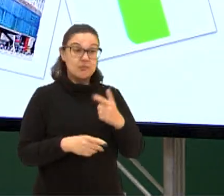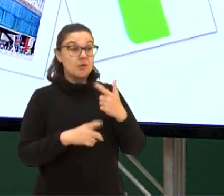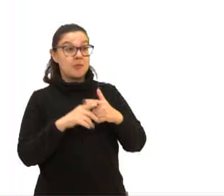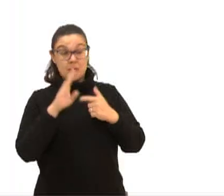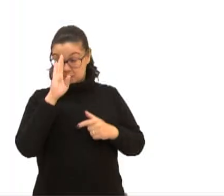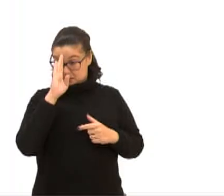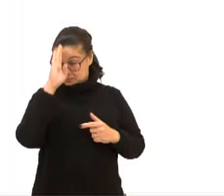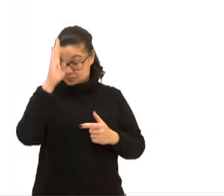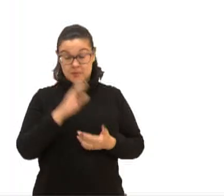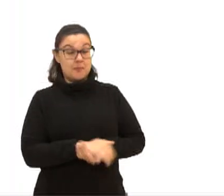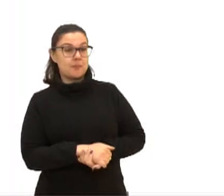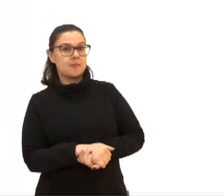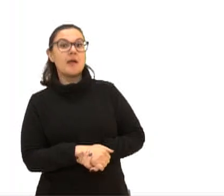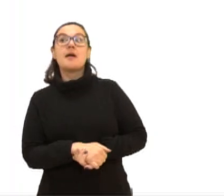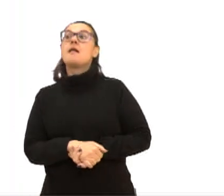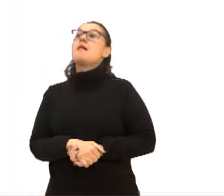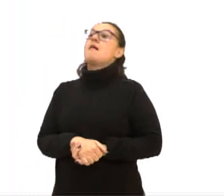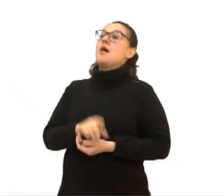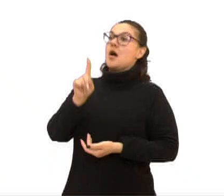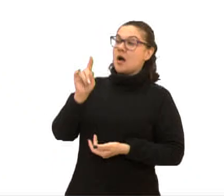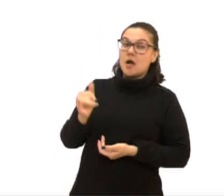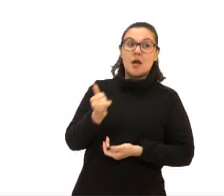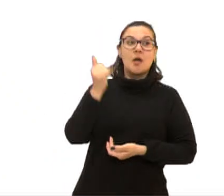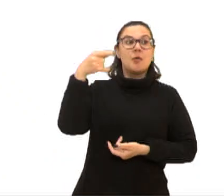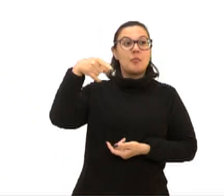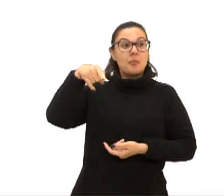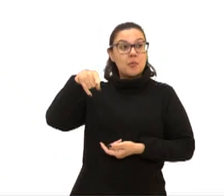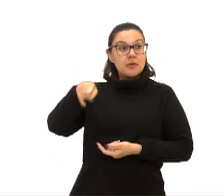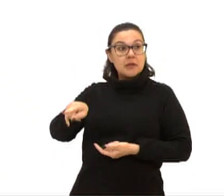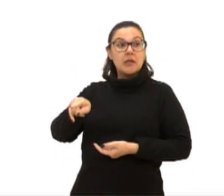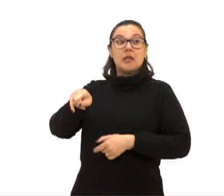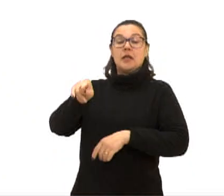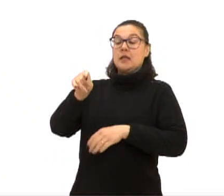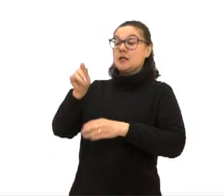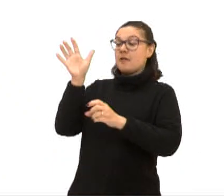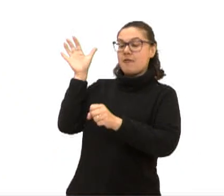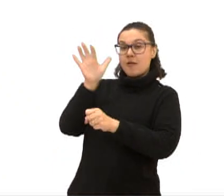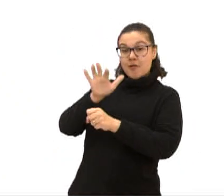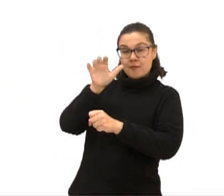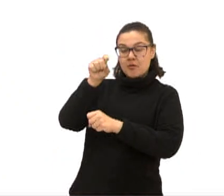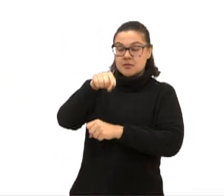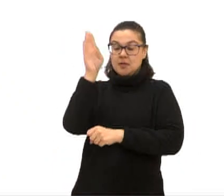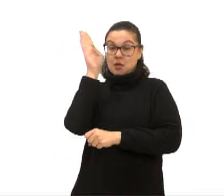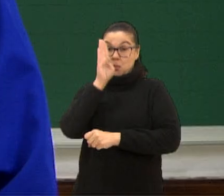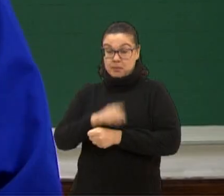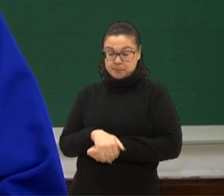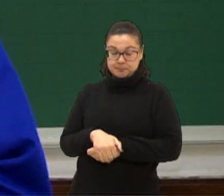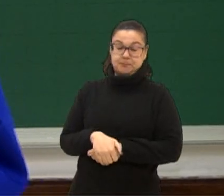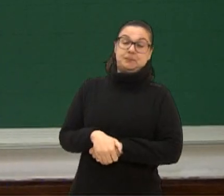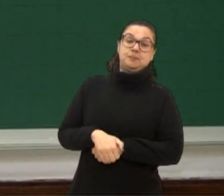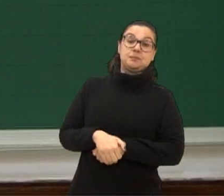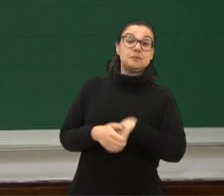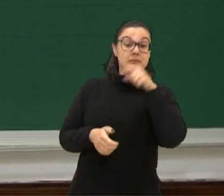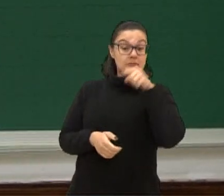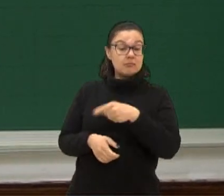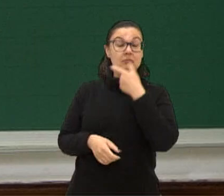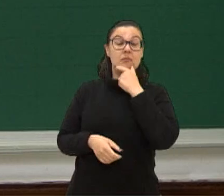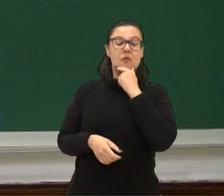Rutineia? Então, ele foi um importante mecenas e uma das figuras mais importantes e influentes do Brasil. E é legal falar que ele foi uma